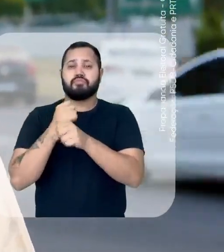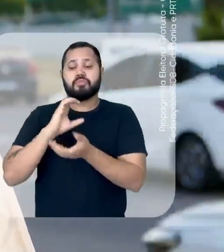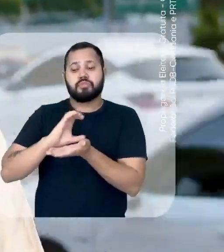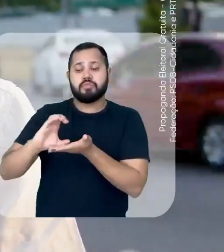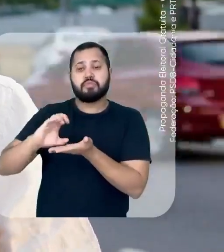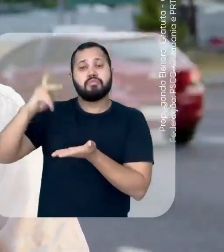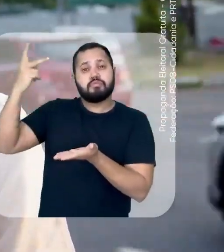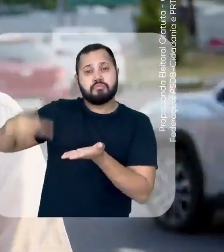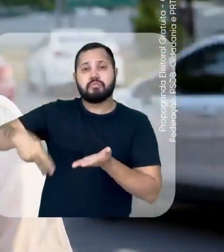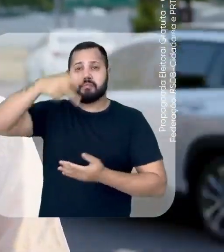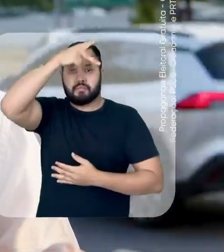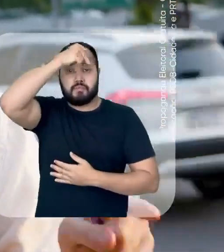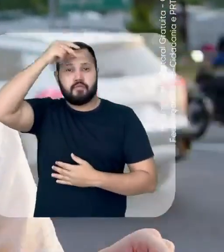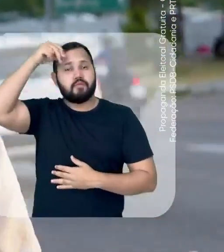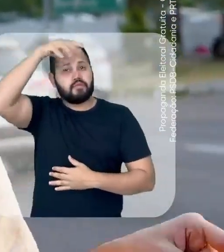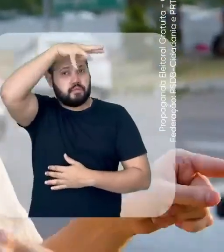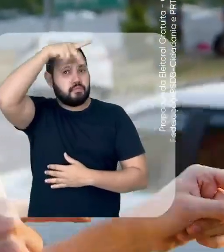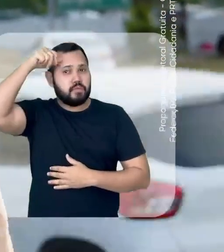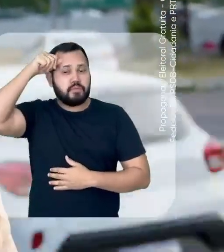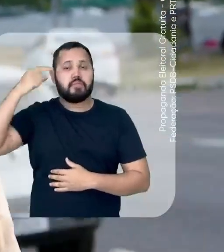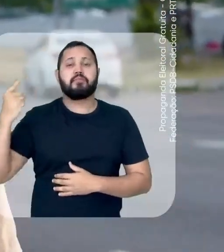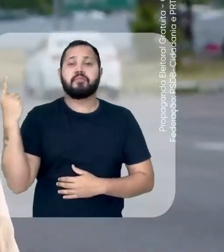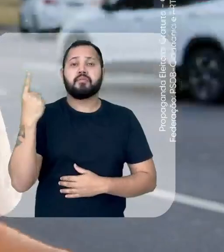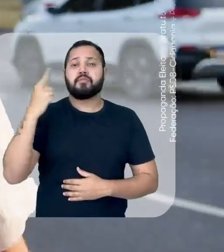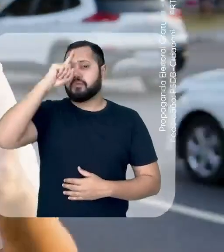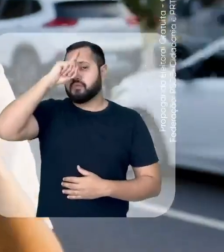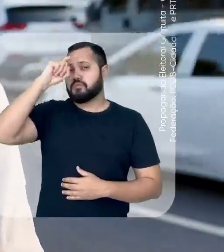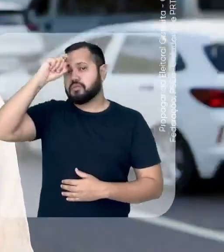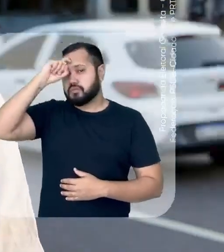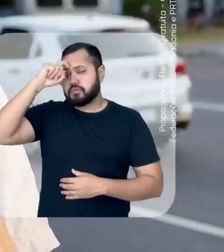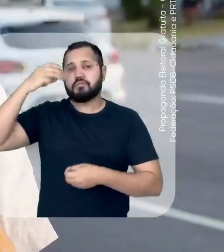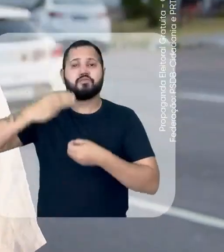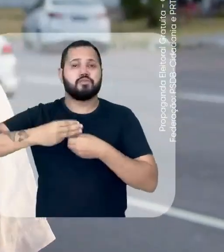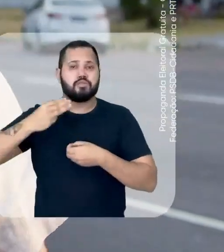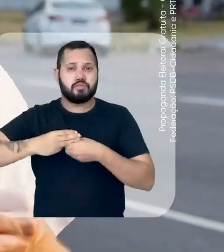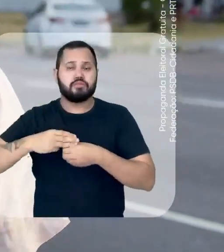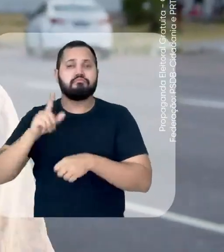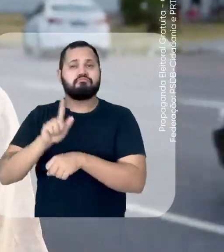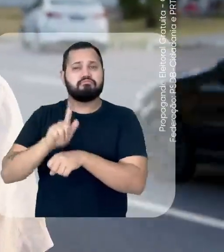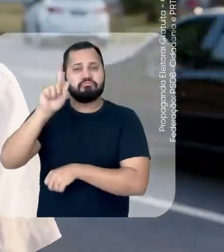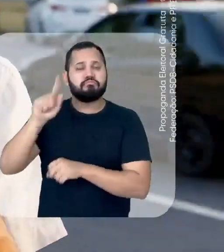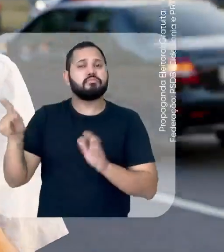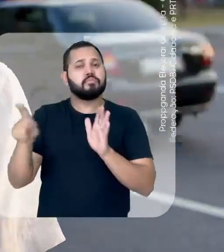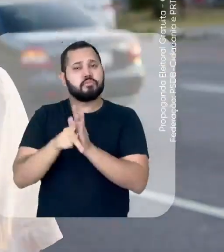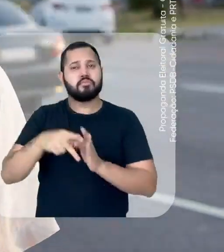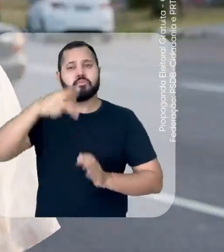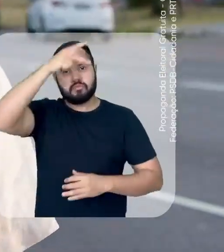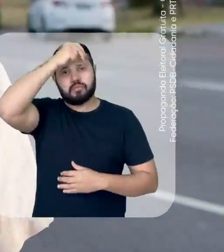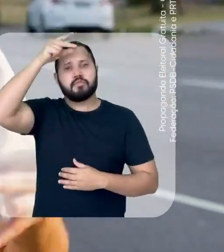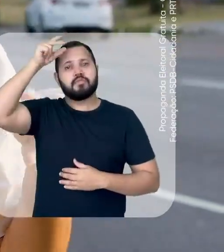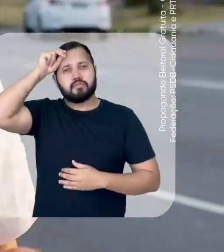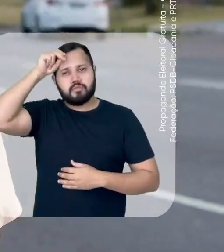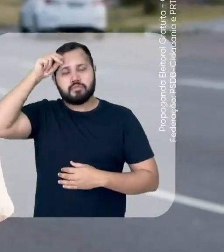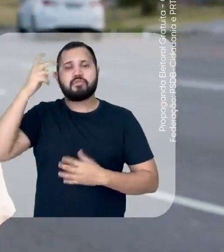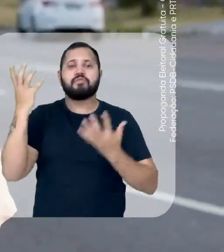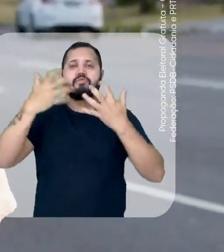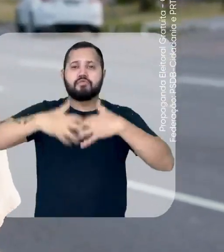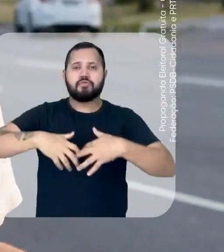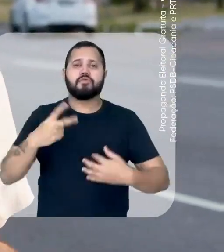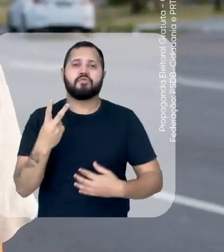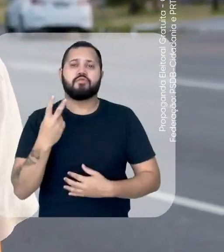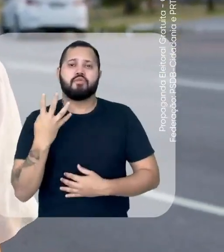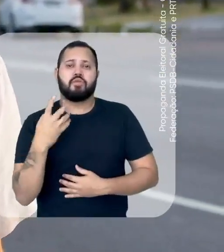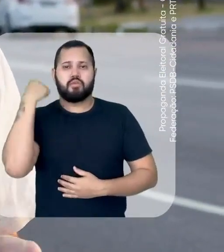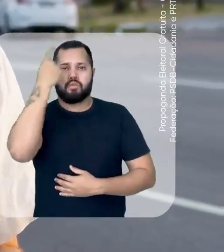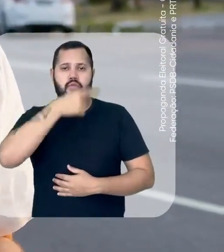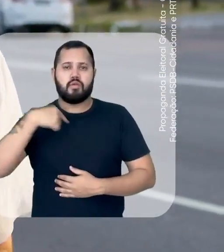vamos construir, com o dinheiro da Prefeitura de Manaus, o primeiro hospital municipal com gestão da prefeitura